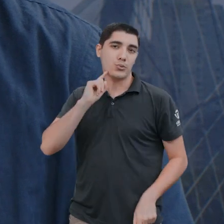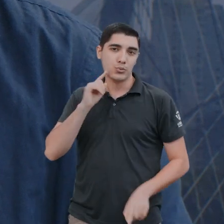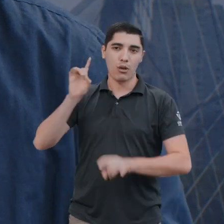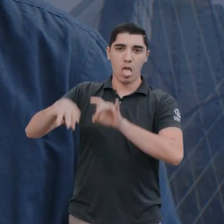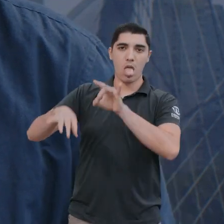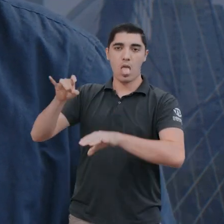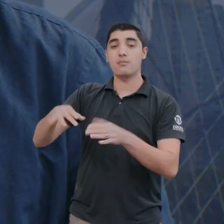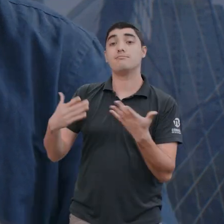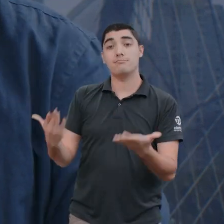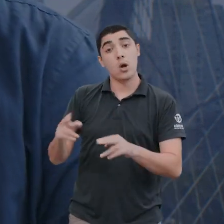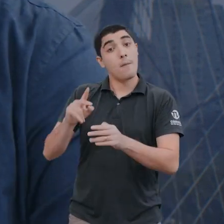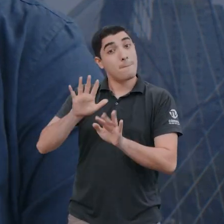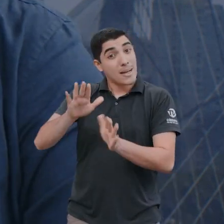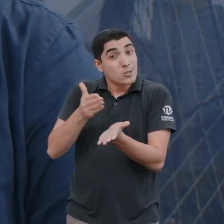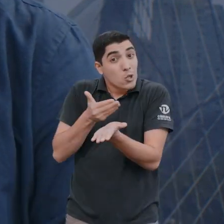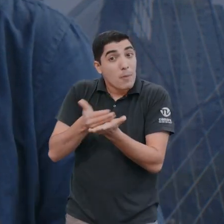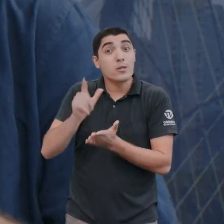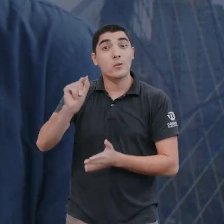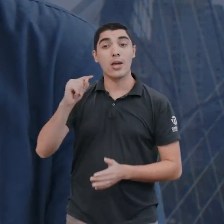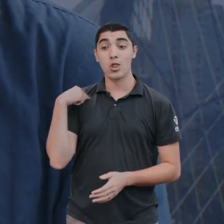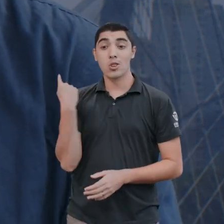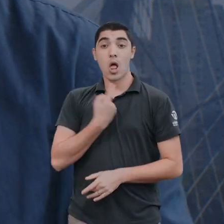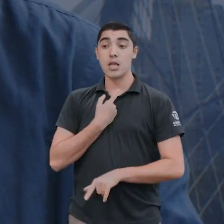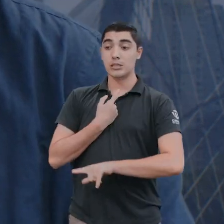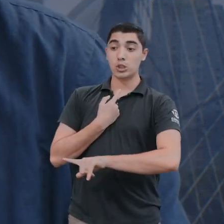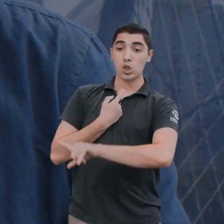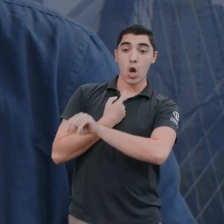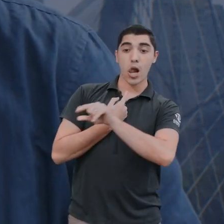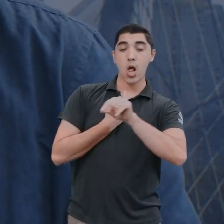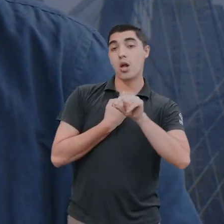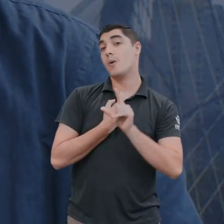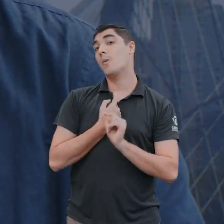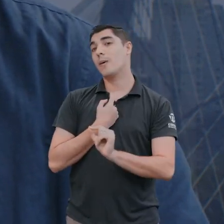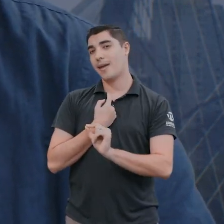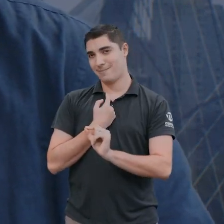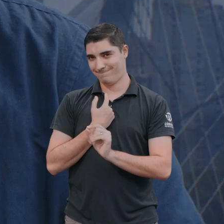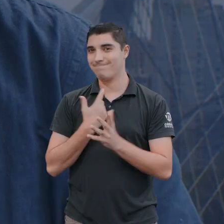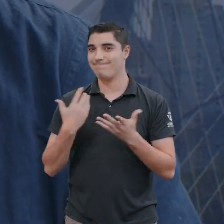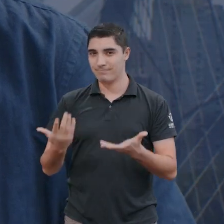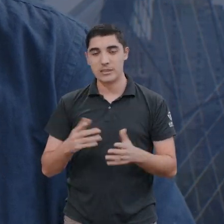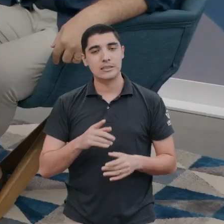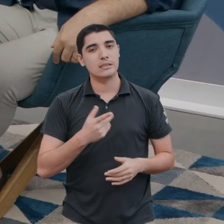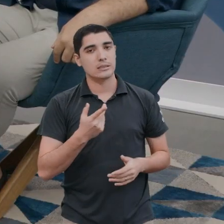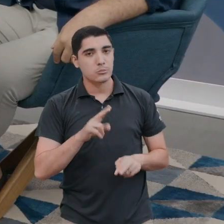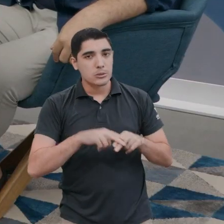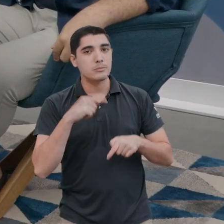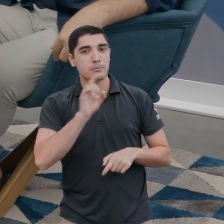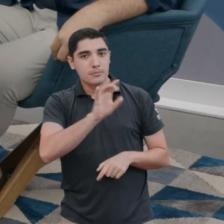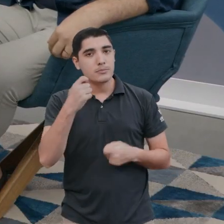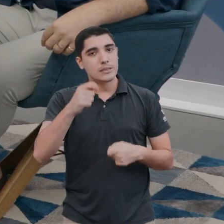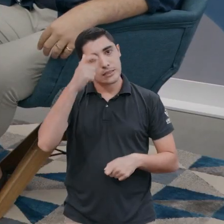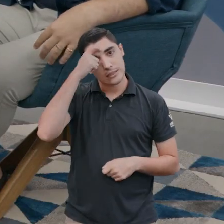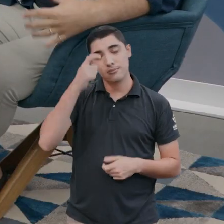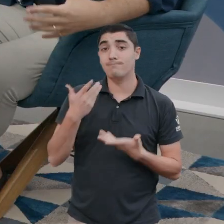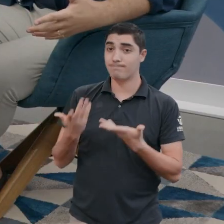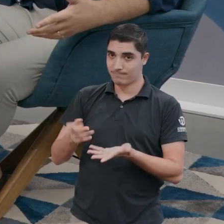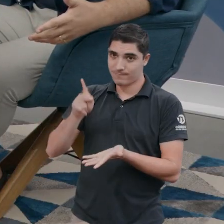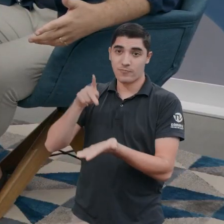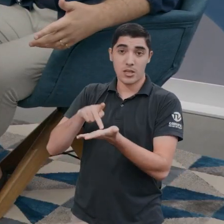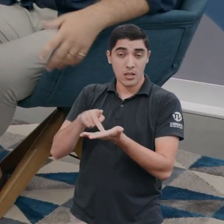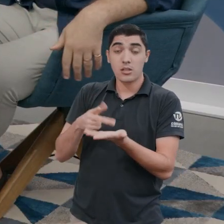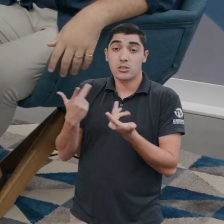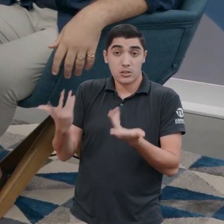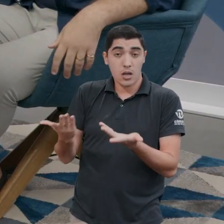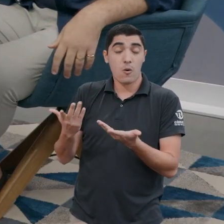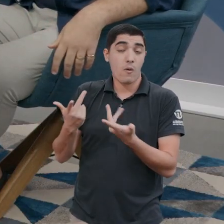eles começam nas suas escolhas, nas nossas escolhas, né? Então, uma coisa vai levando a outra, exatamente. Então, coisas muito